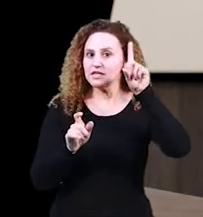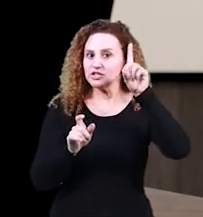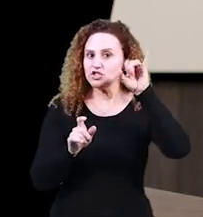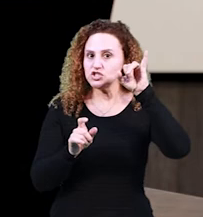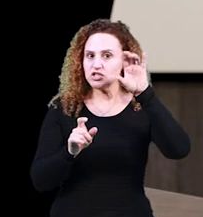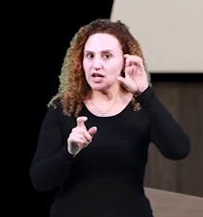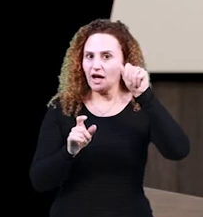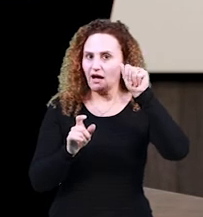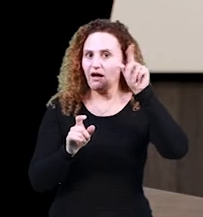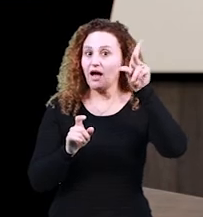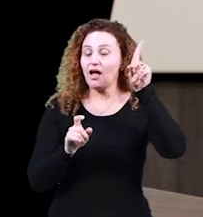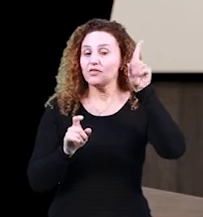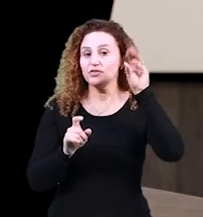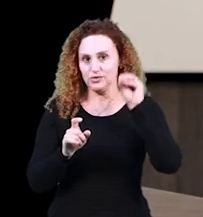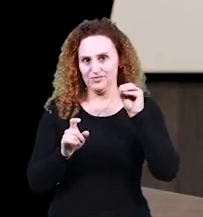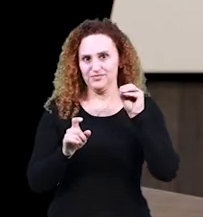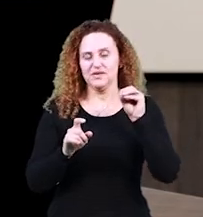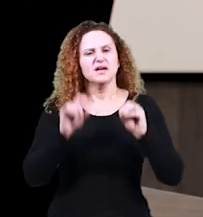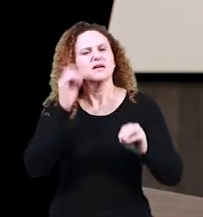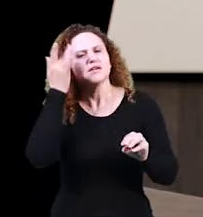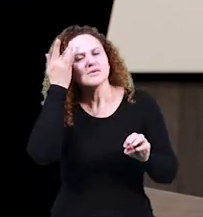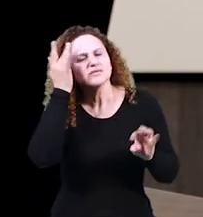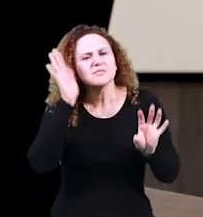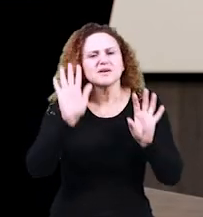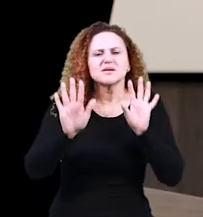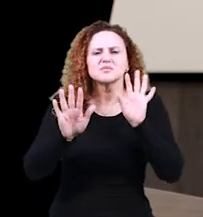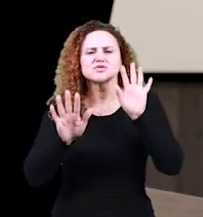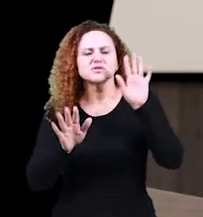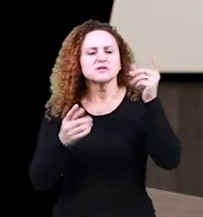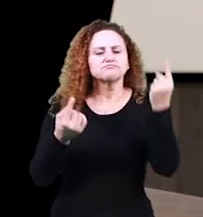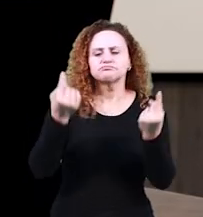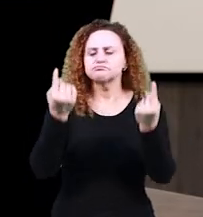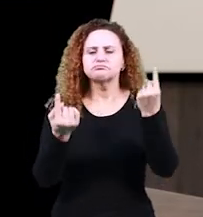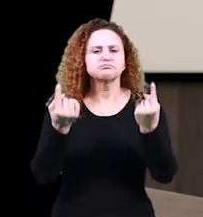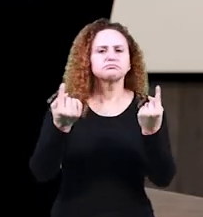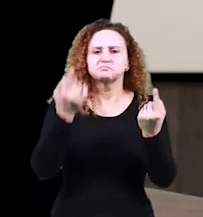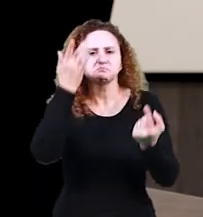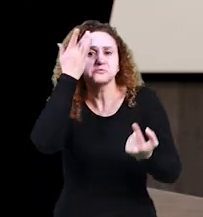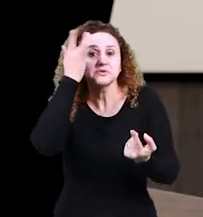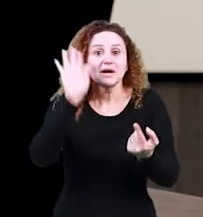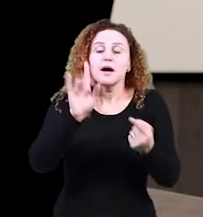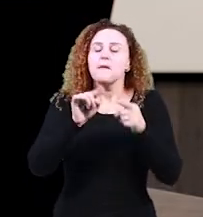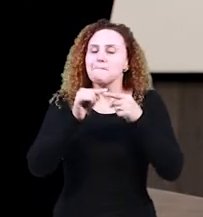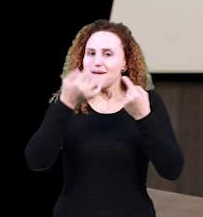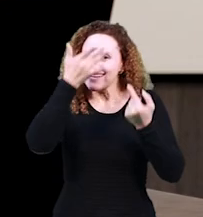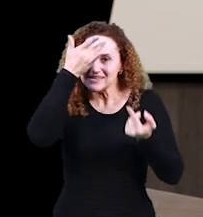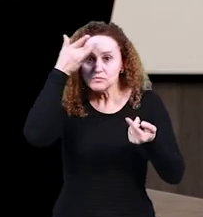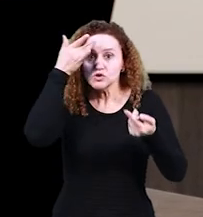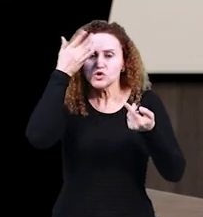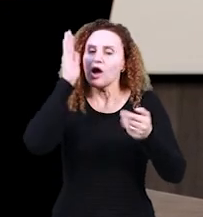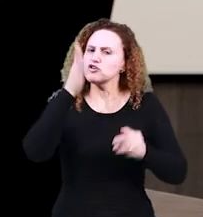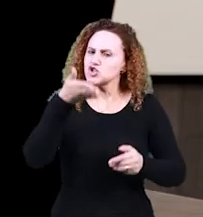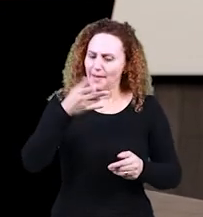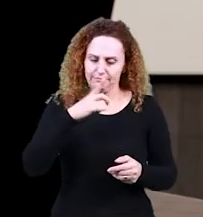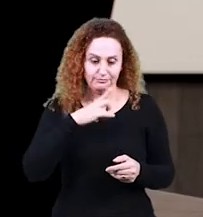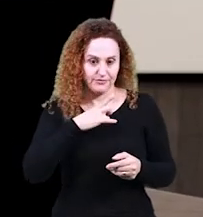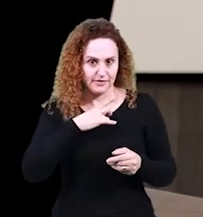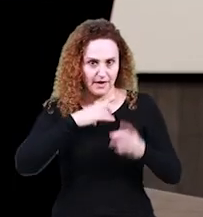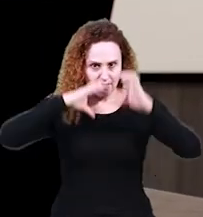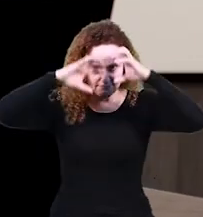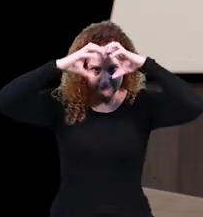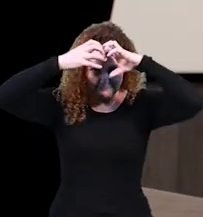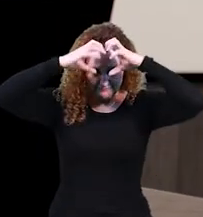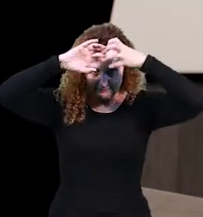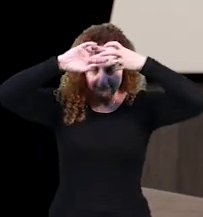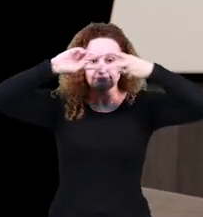língua né embora não não necessariamente agentes o sujeito predicado né mas todo falante traria já